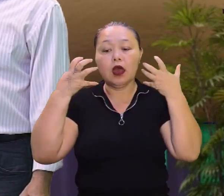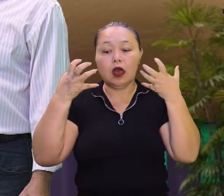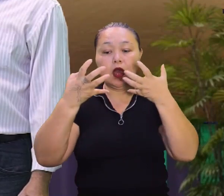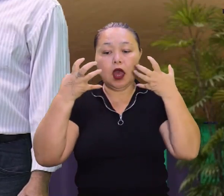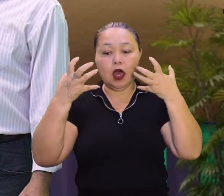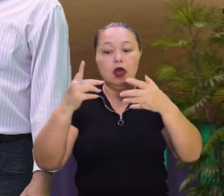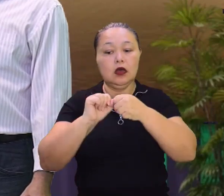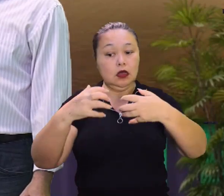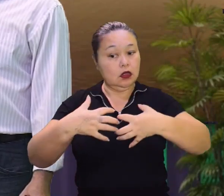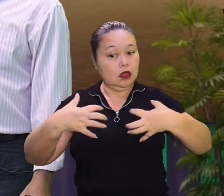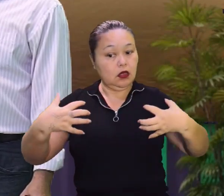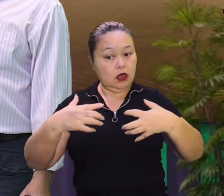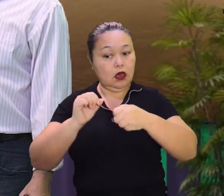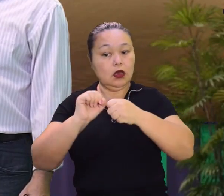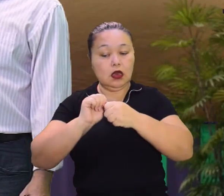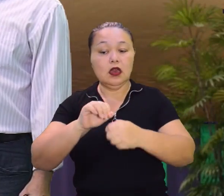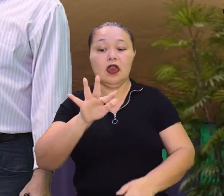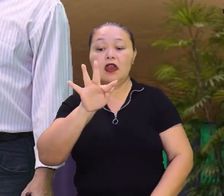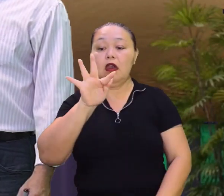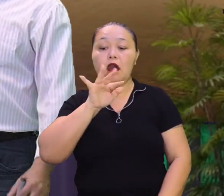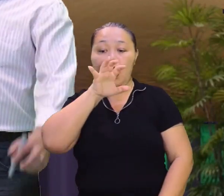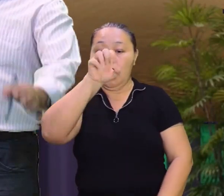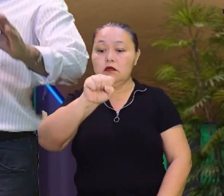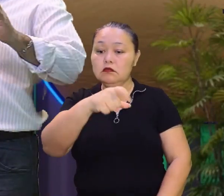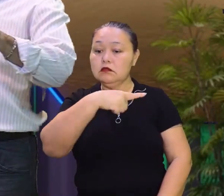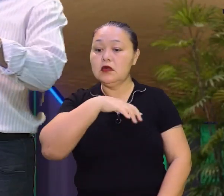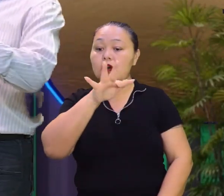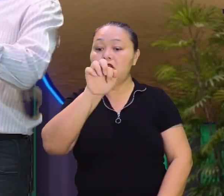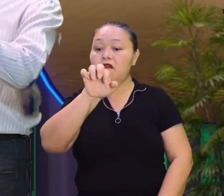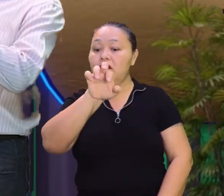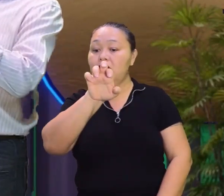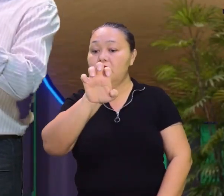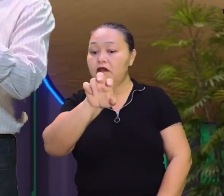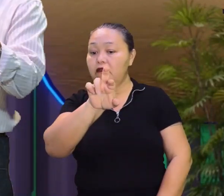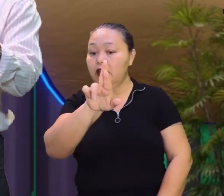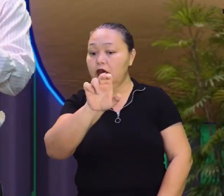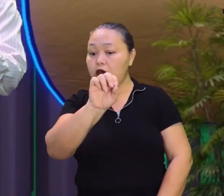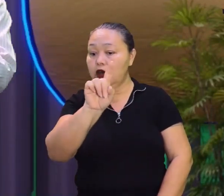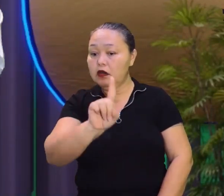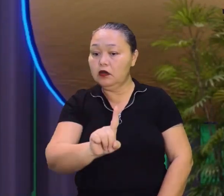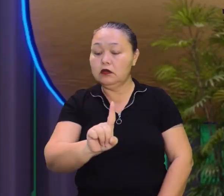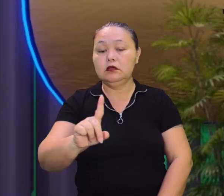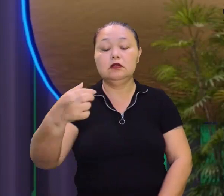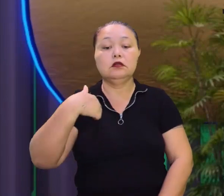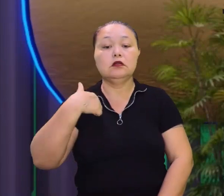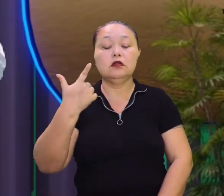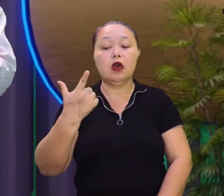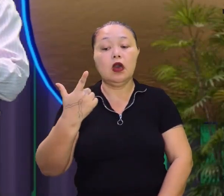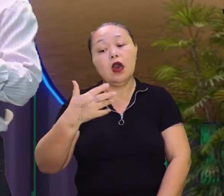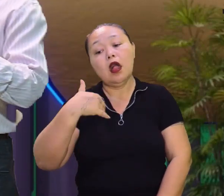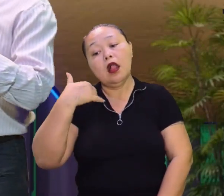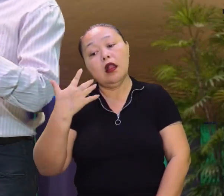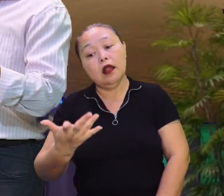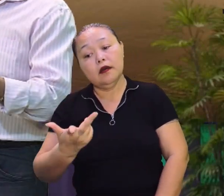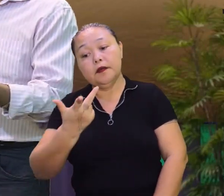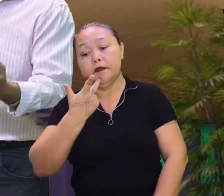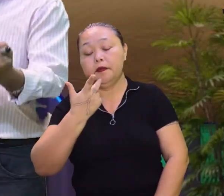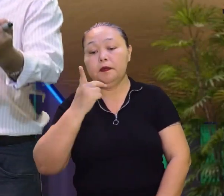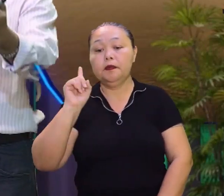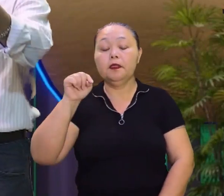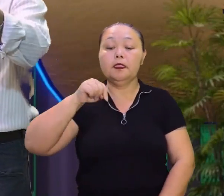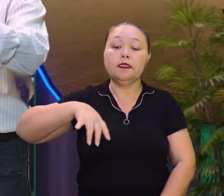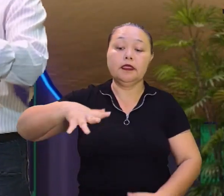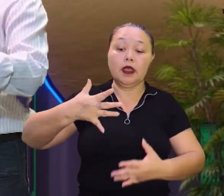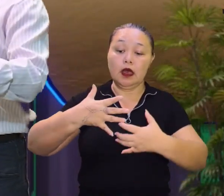né? Que é tão feroz, né? Isso. Mas, obviamente, não podemos deixar de falar que